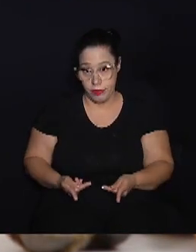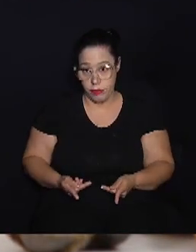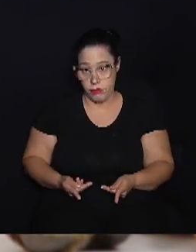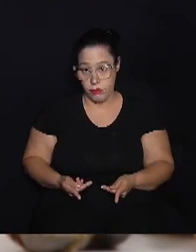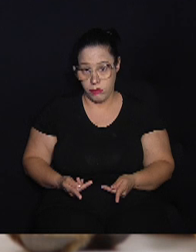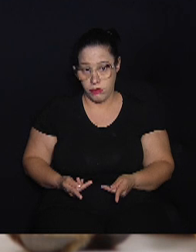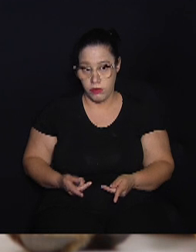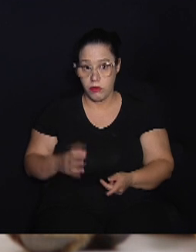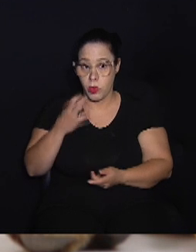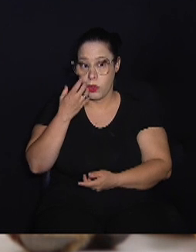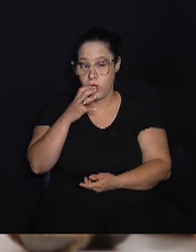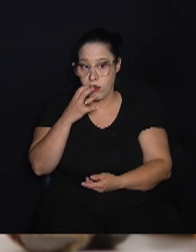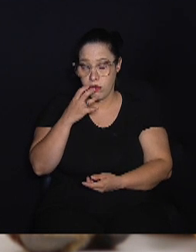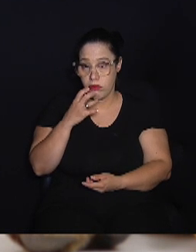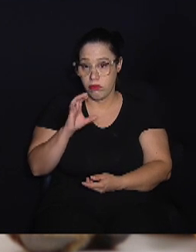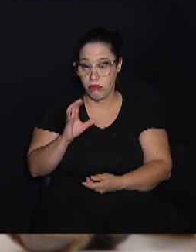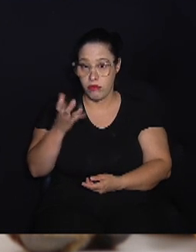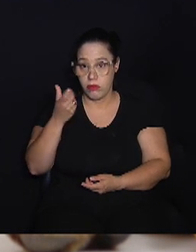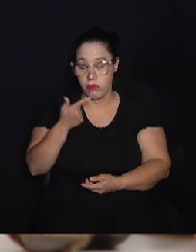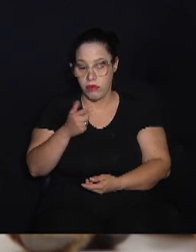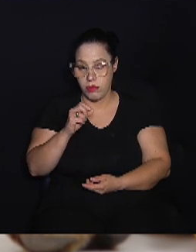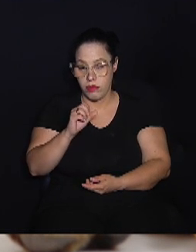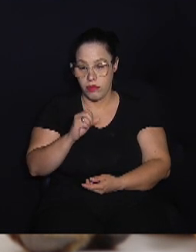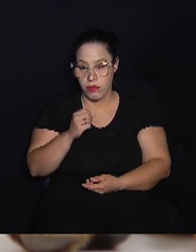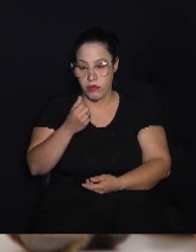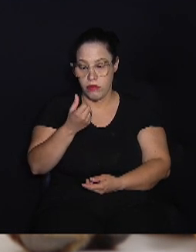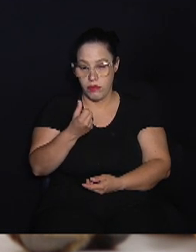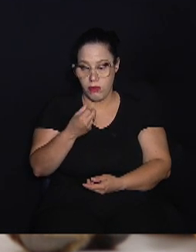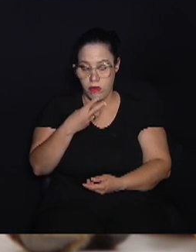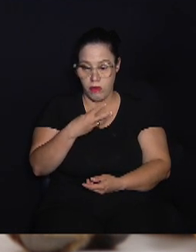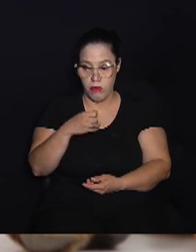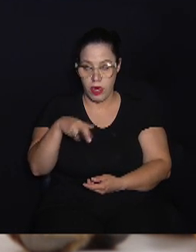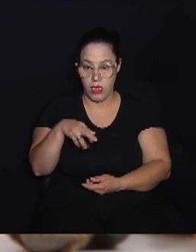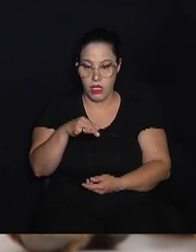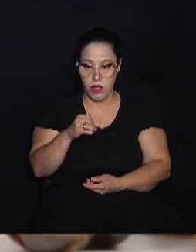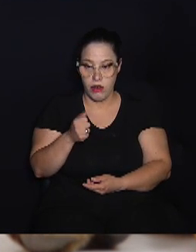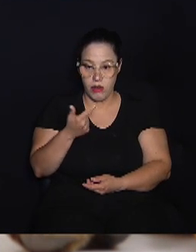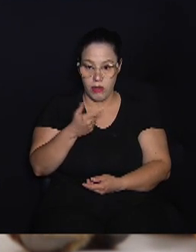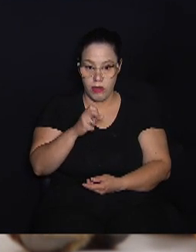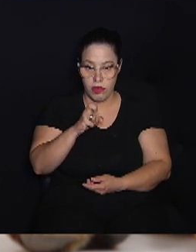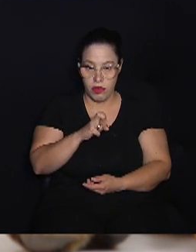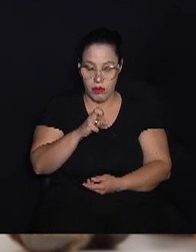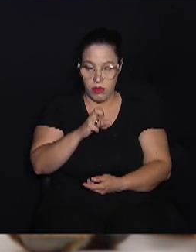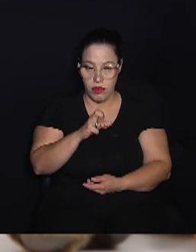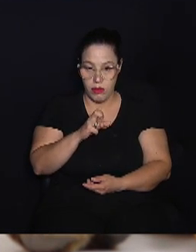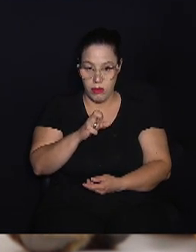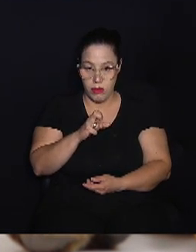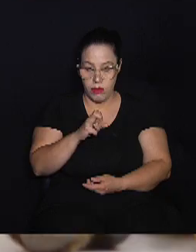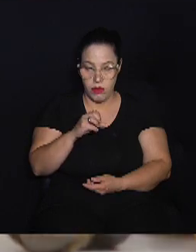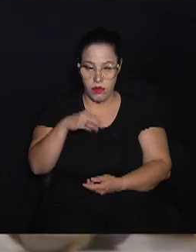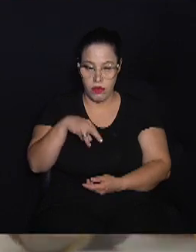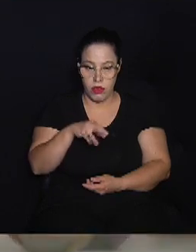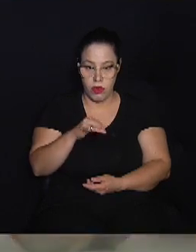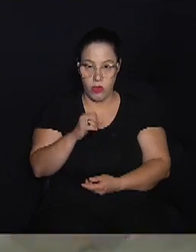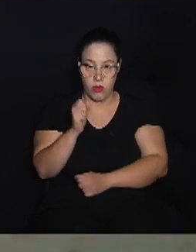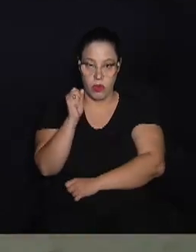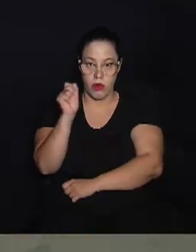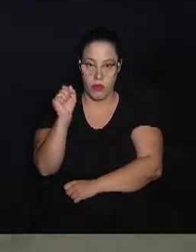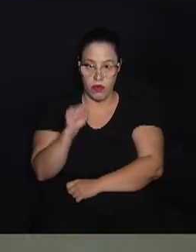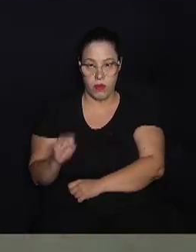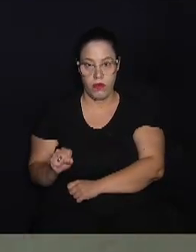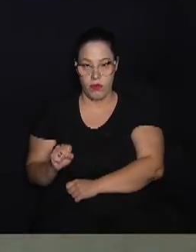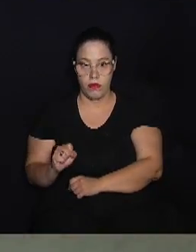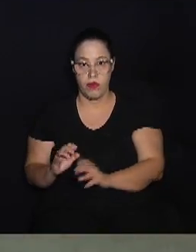transmitidos por cães ocorreram em 2013 no Maranhão e em 2015 em Mato Grosso do Sul. ambos